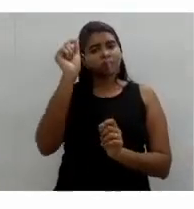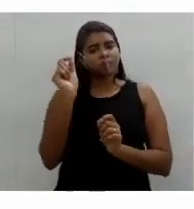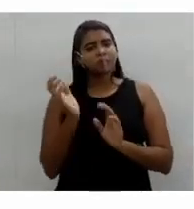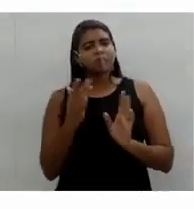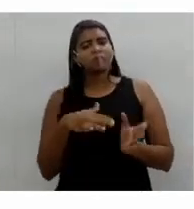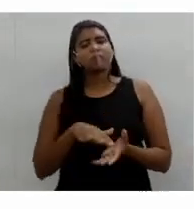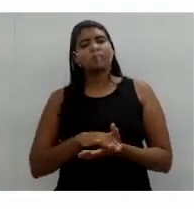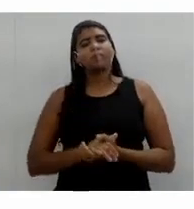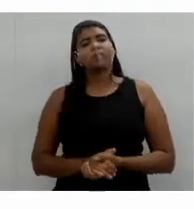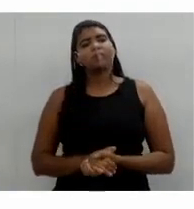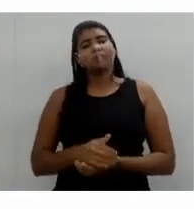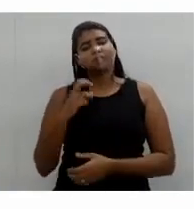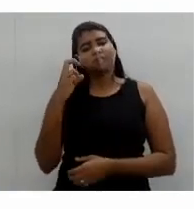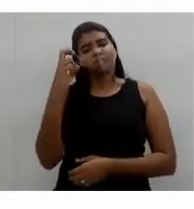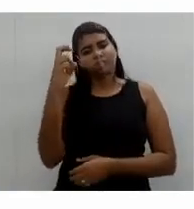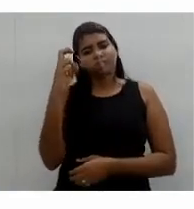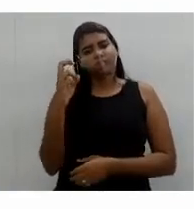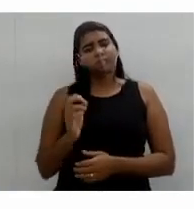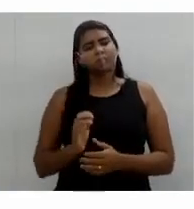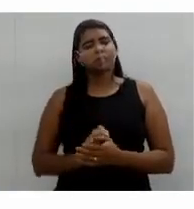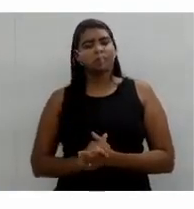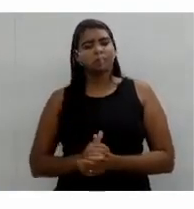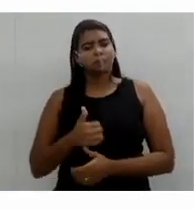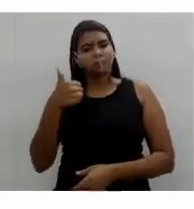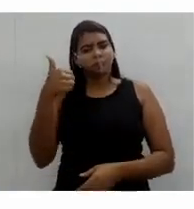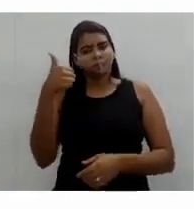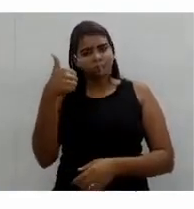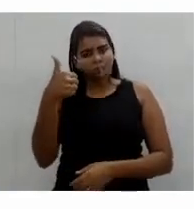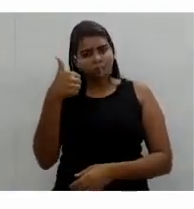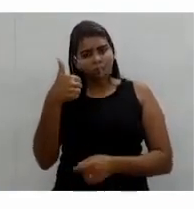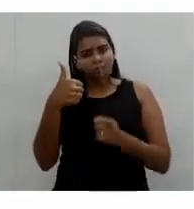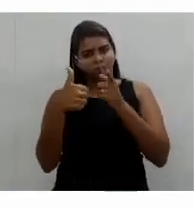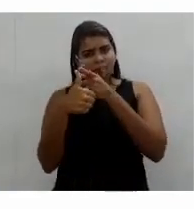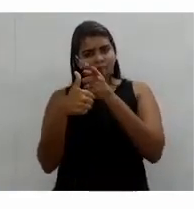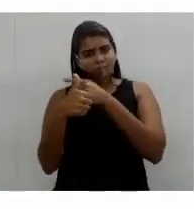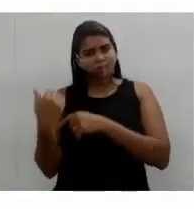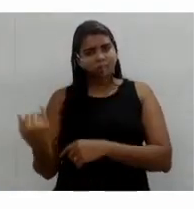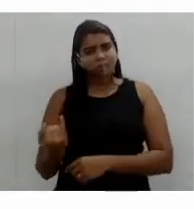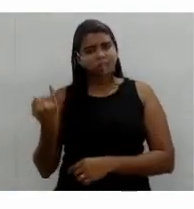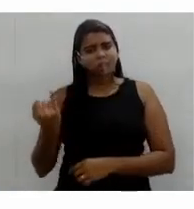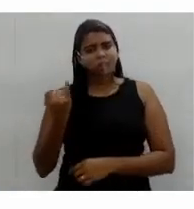para vocês 5 motivos. O primeiro motivo, e muito